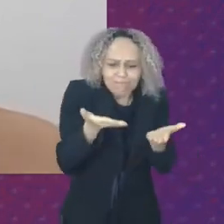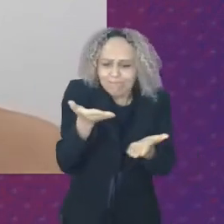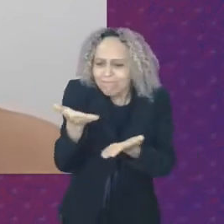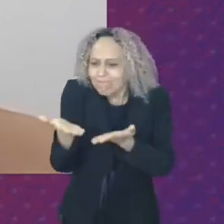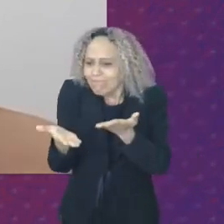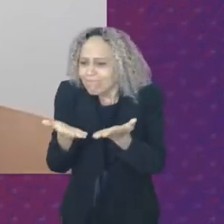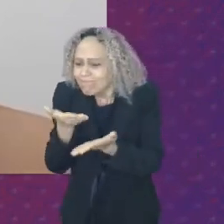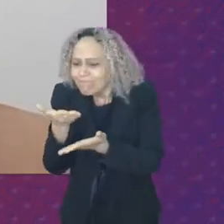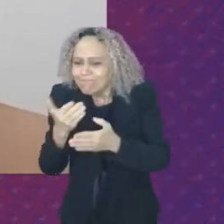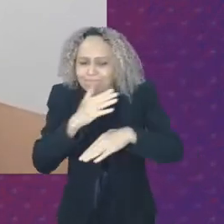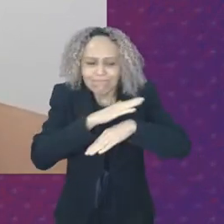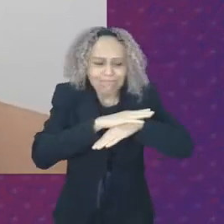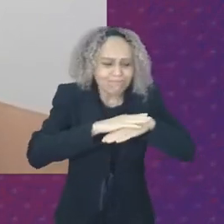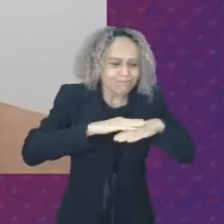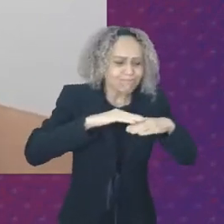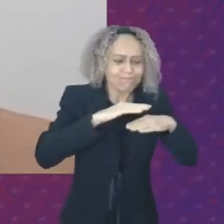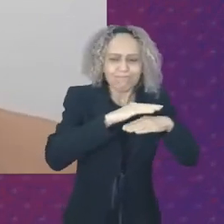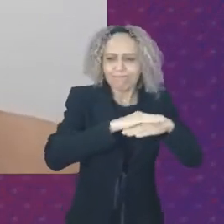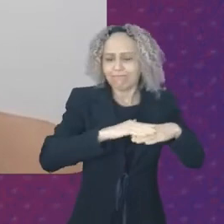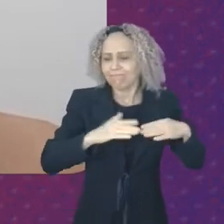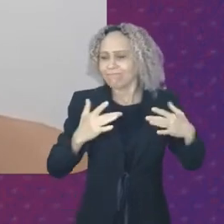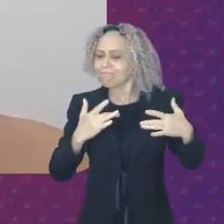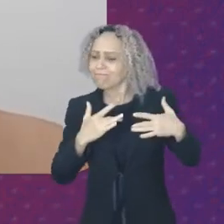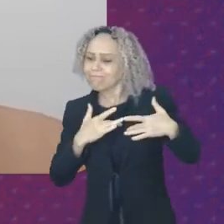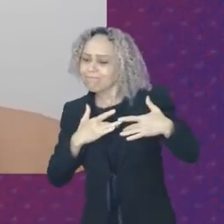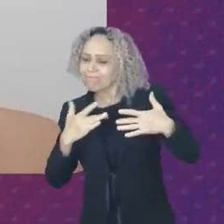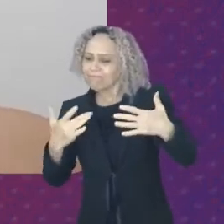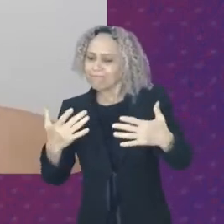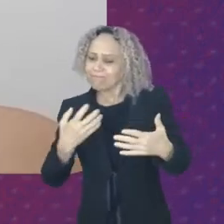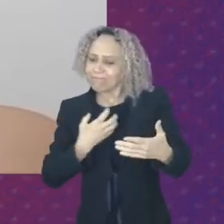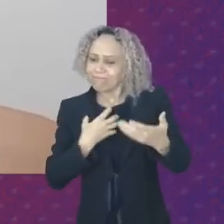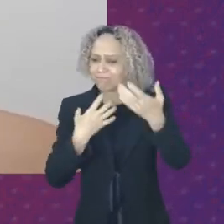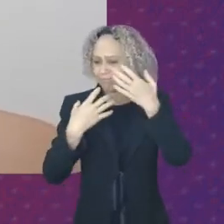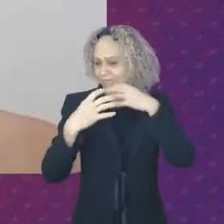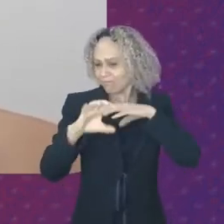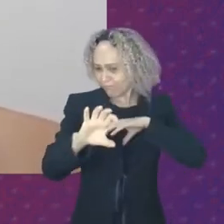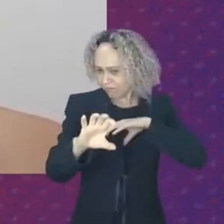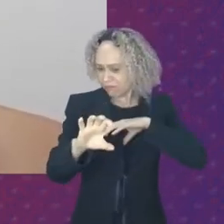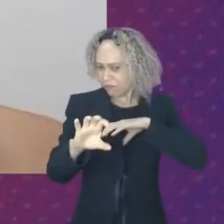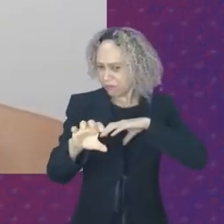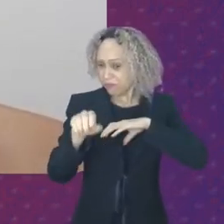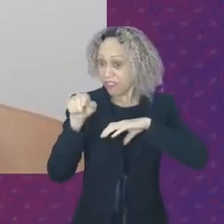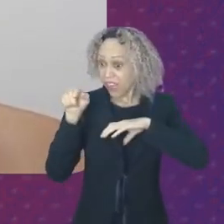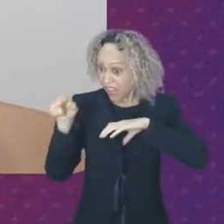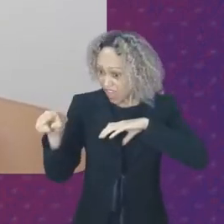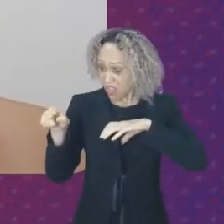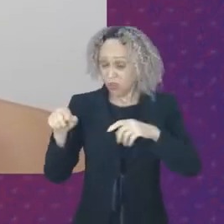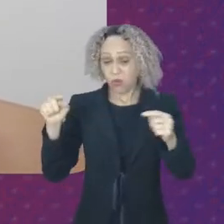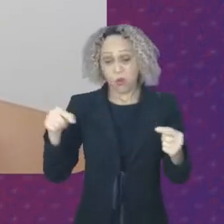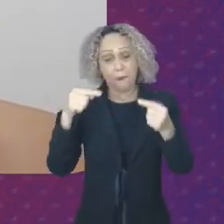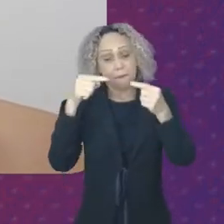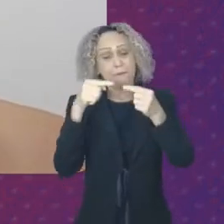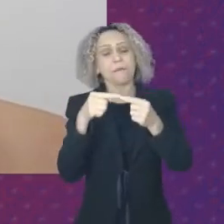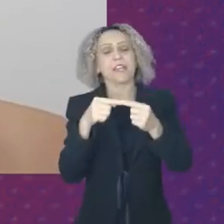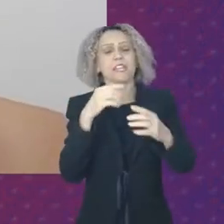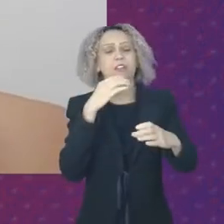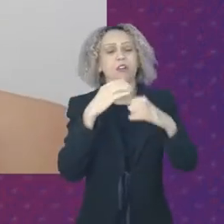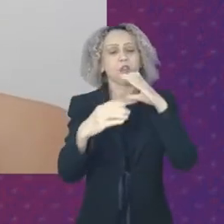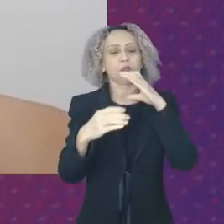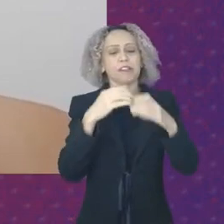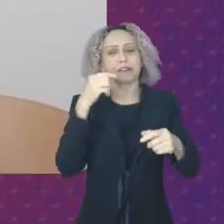no posicionamento da comunicação. E isso funciona muito bem para a comunicação política, porque as